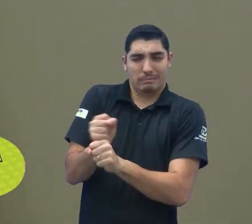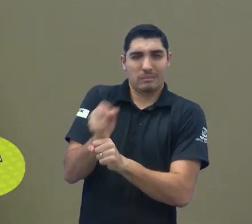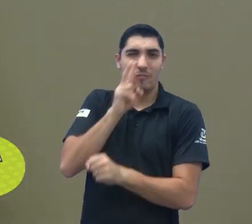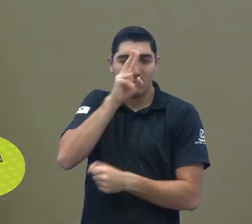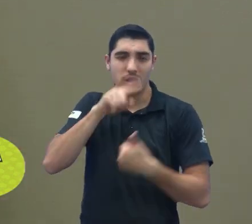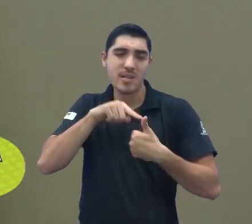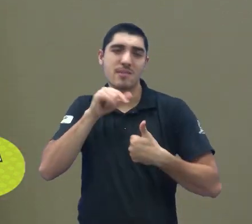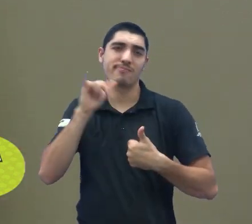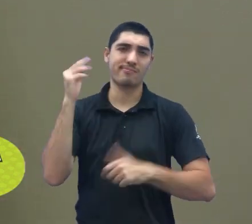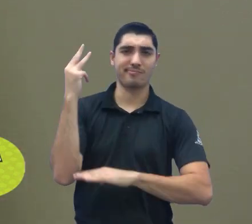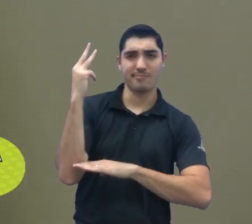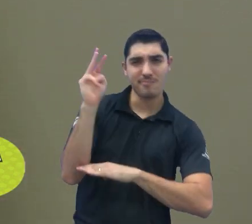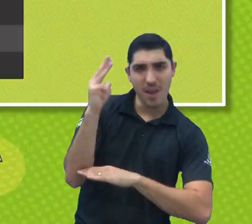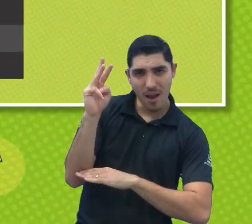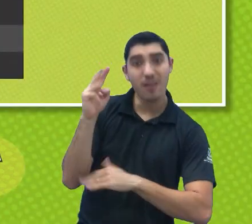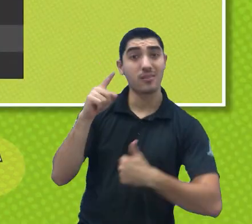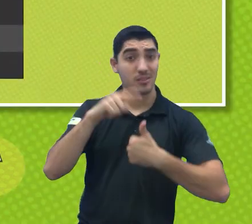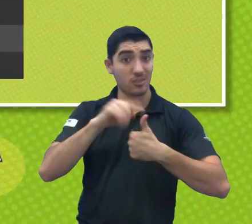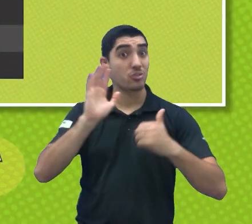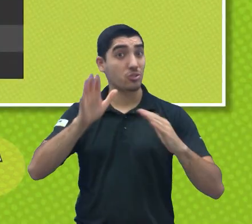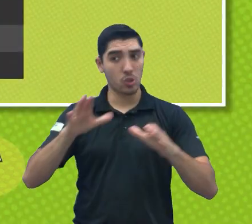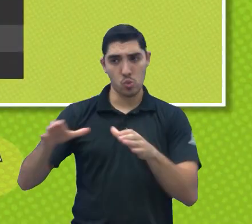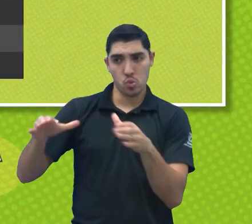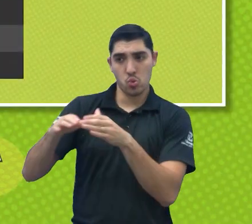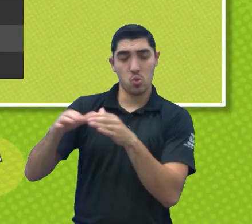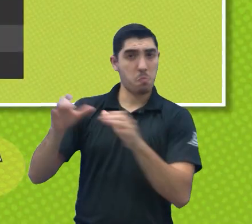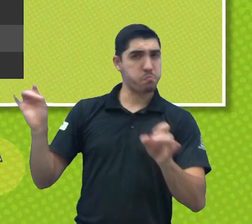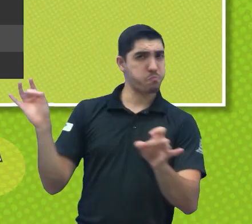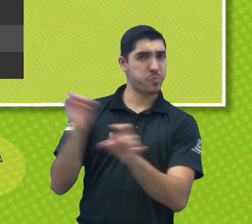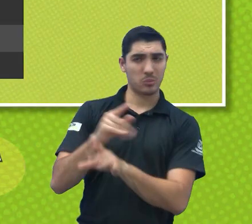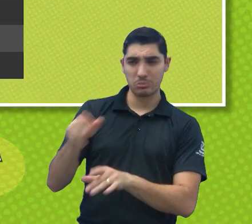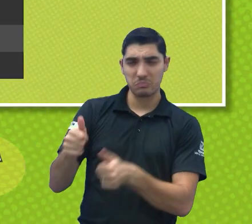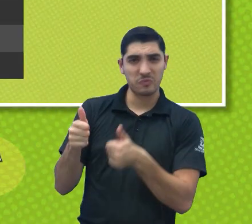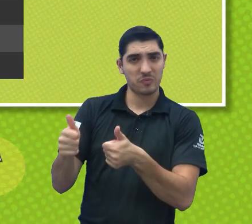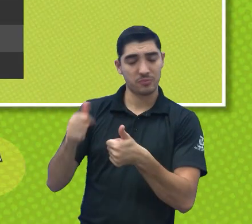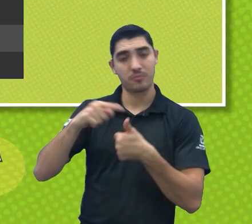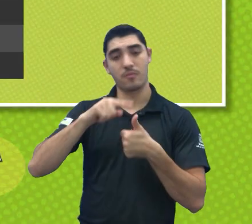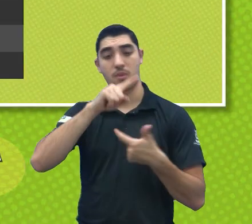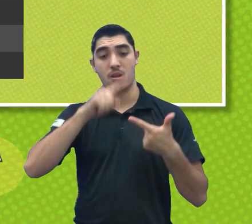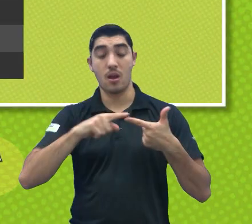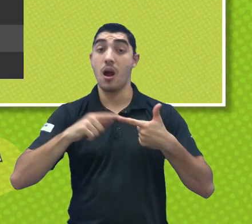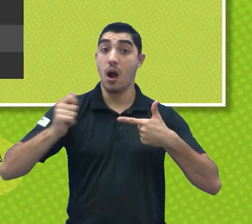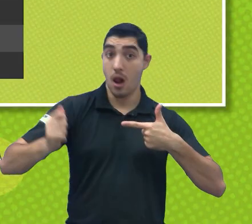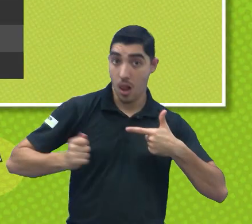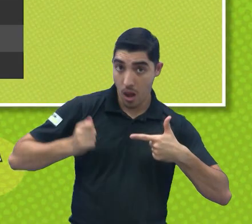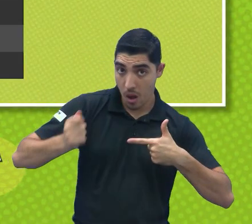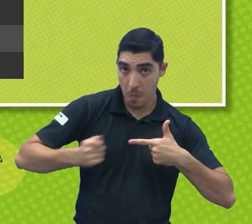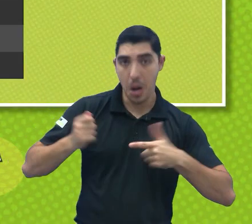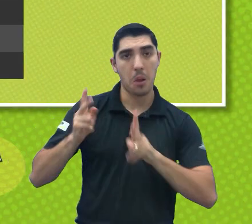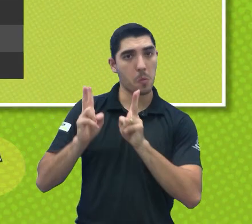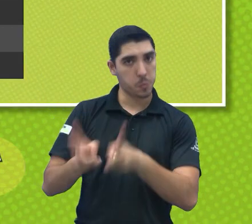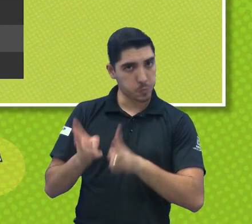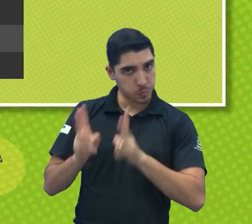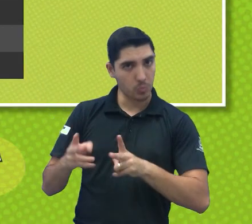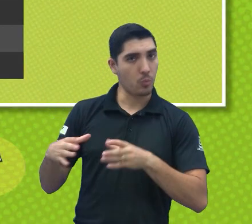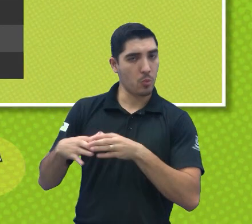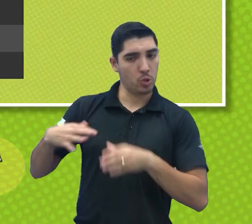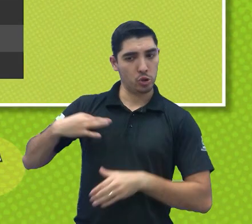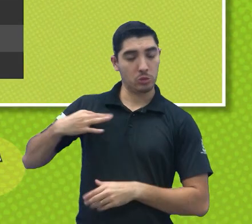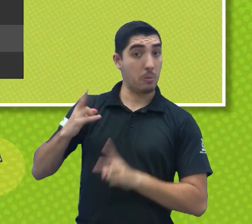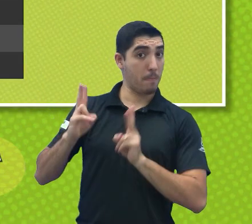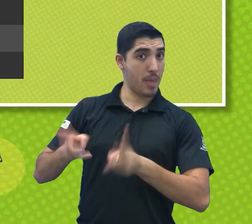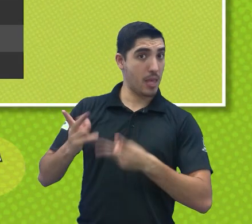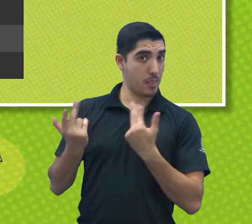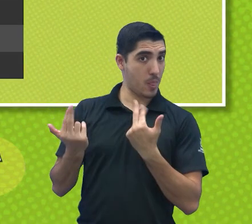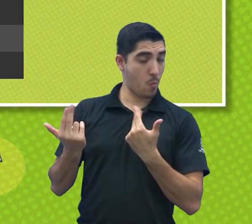né, que já até divulgou a equipe, que está bem forte. O César Araraquara, que está mantendo o elenco. Então, assim,